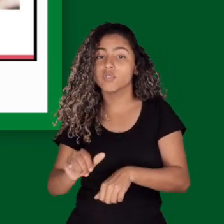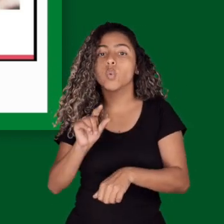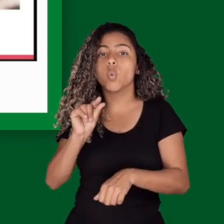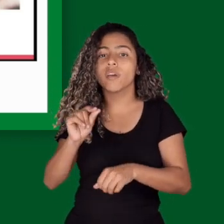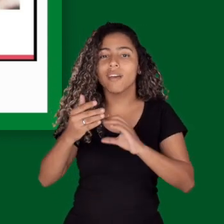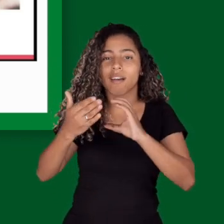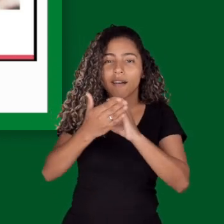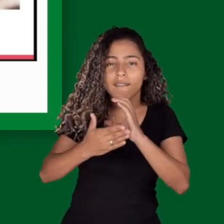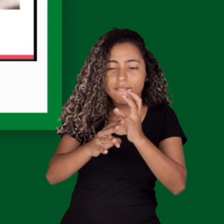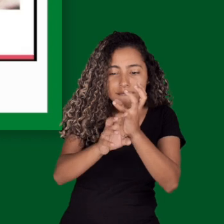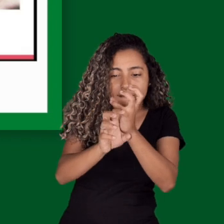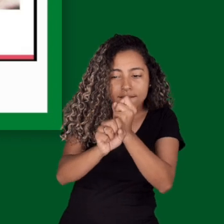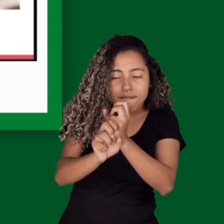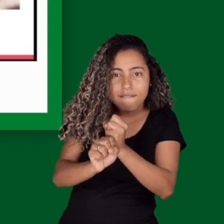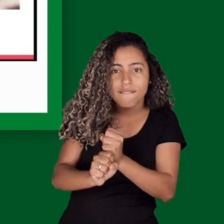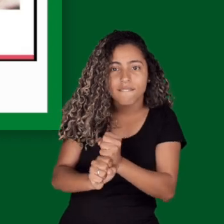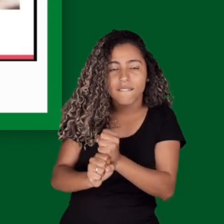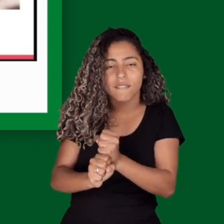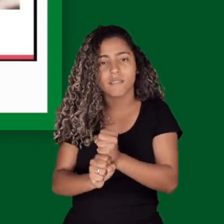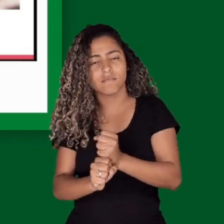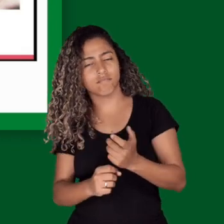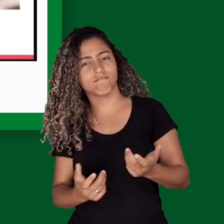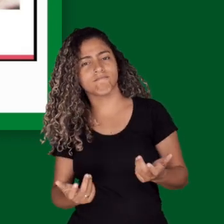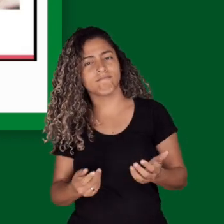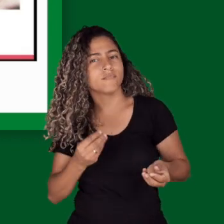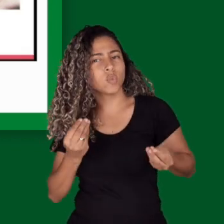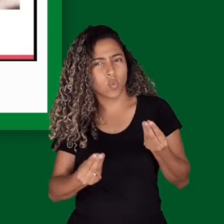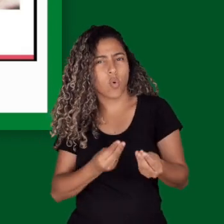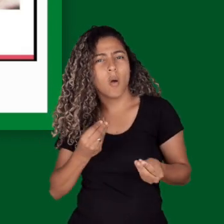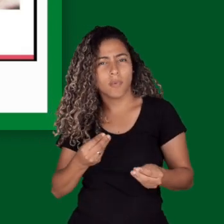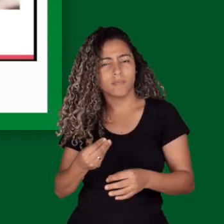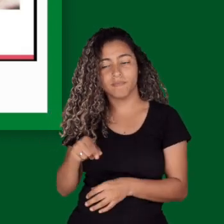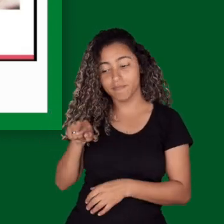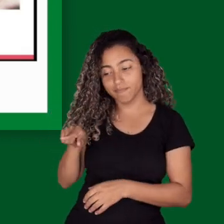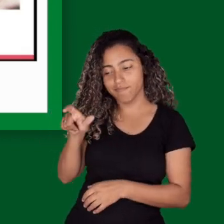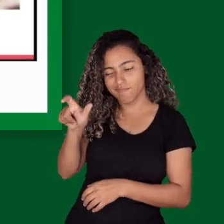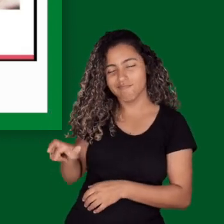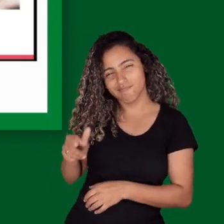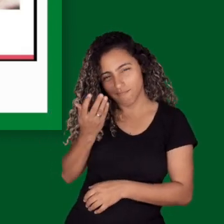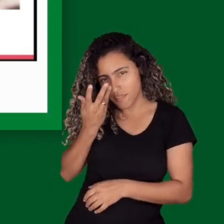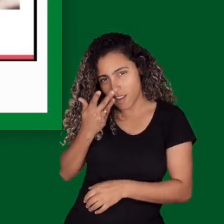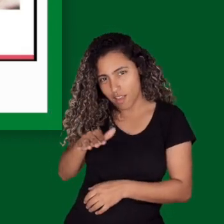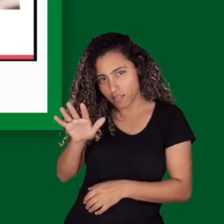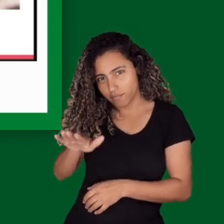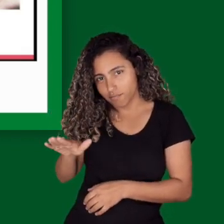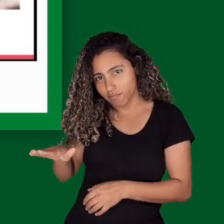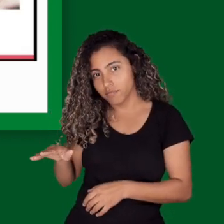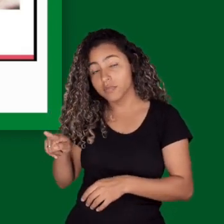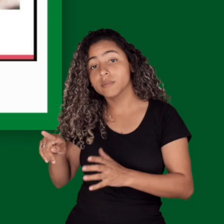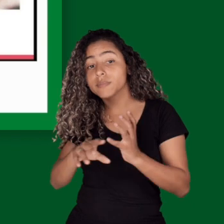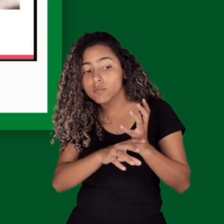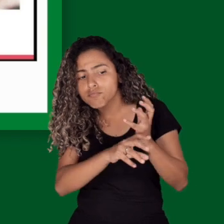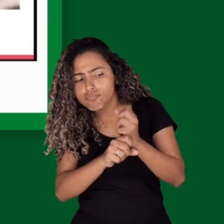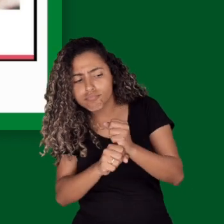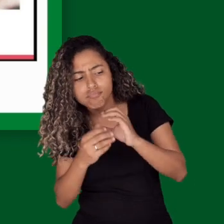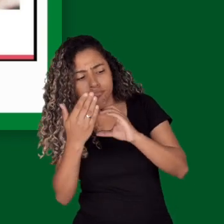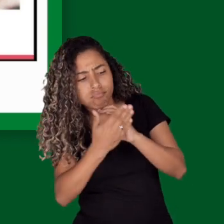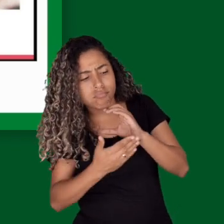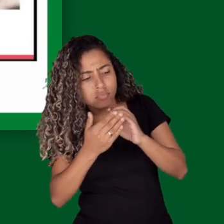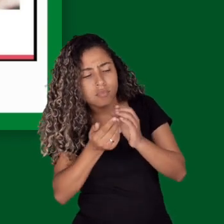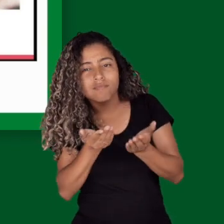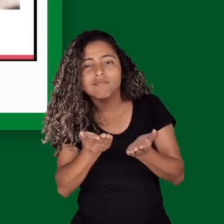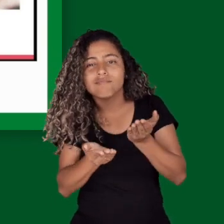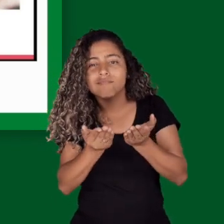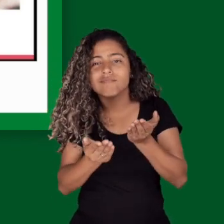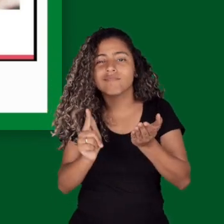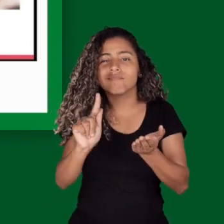carboidratos. Essa estratégia nada mais é do que a criança, né, o indivíduo, contar quantas gramas de carboidrato ele vai